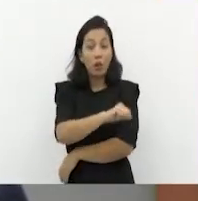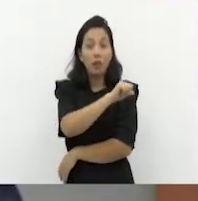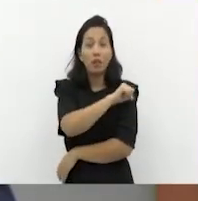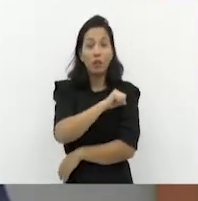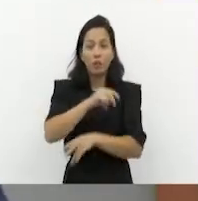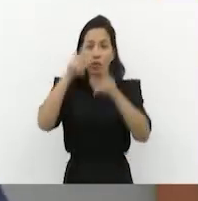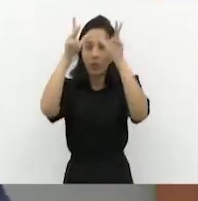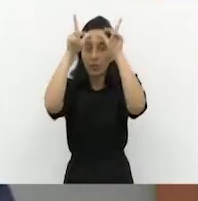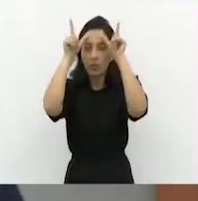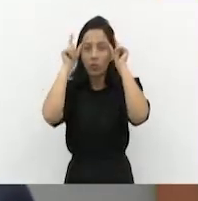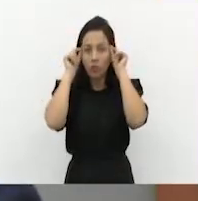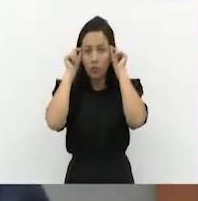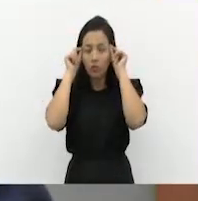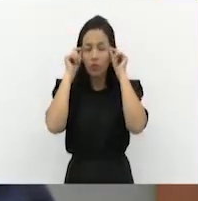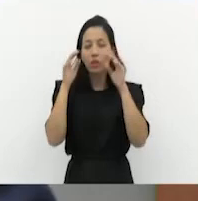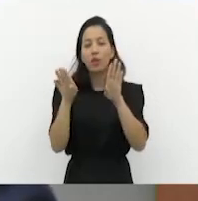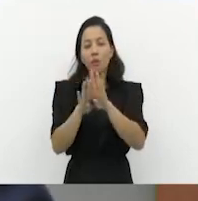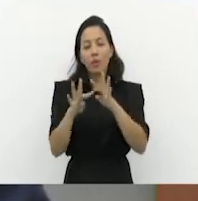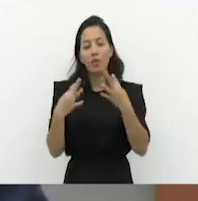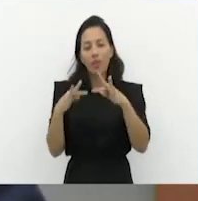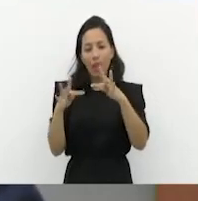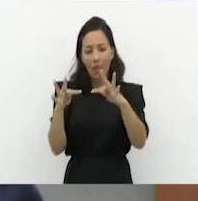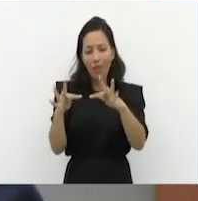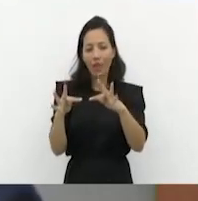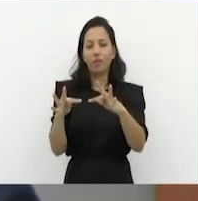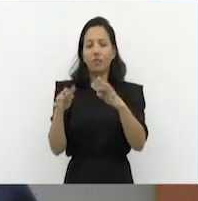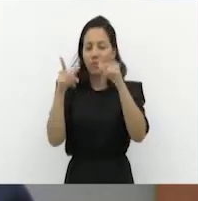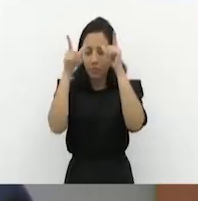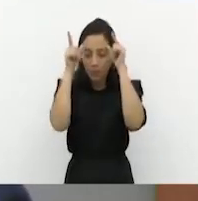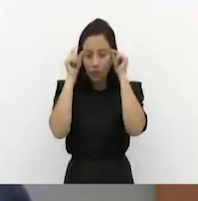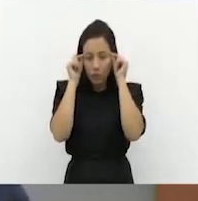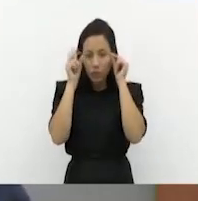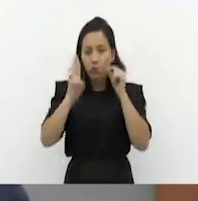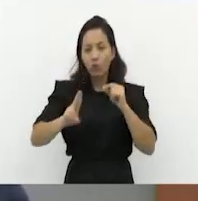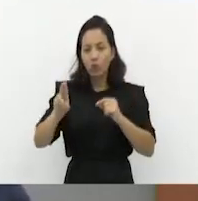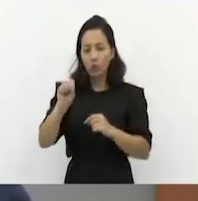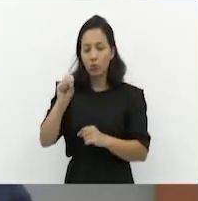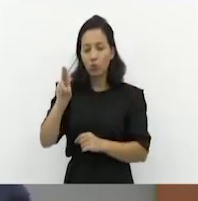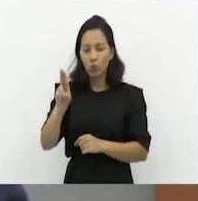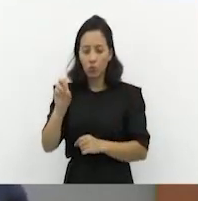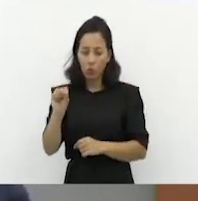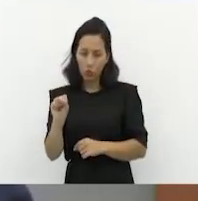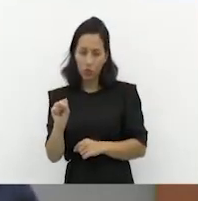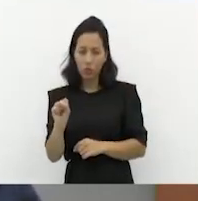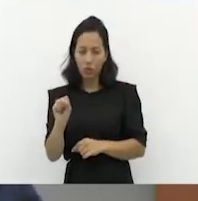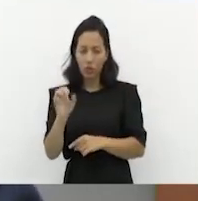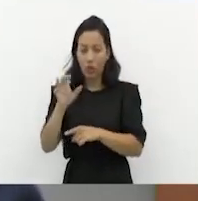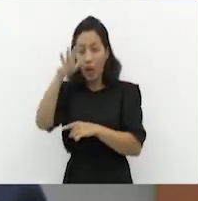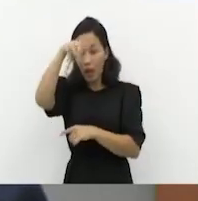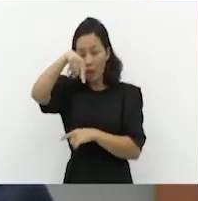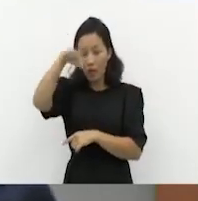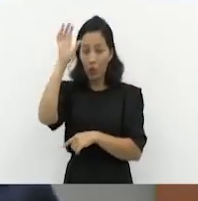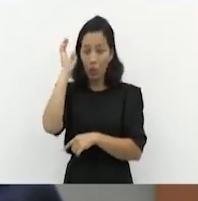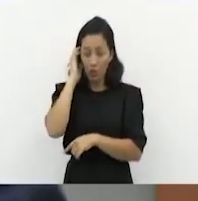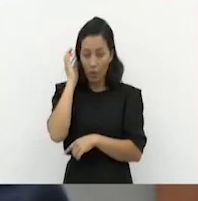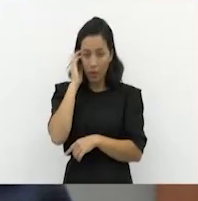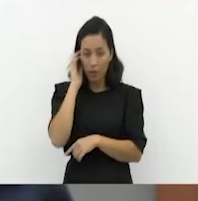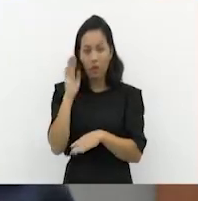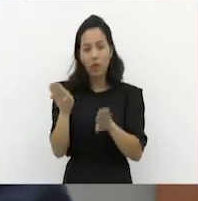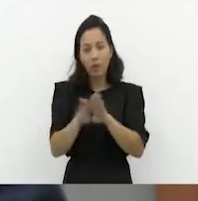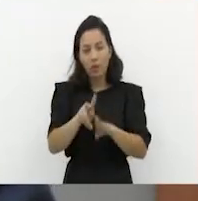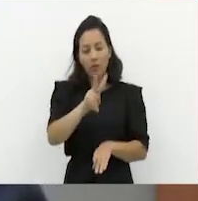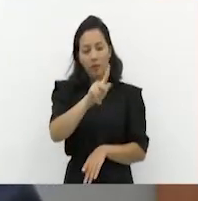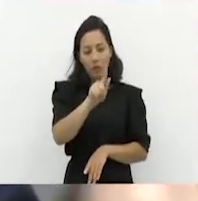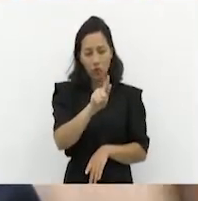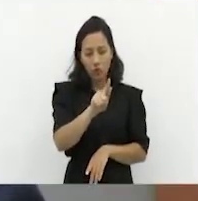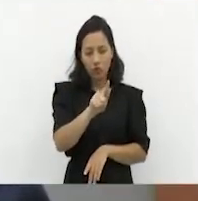de técnicos de enfermagem para as unidades do SUS sob a gestão do Estado em Cuiabá e em Várzea Grande